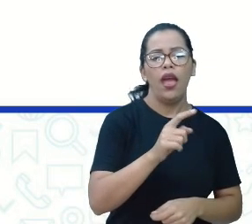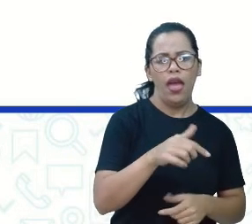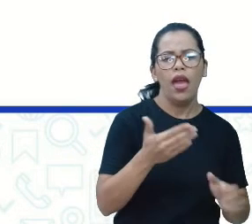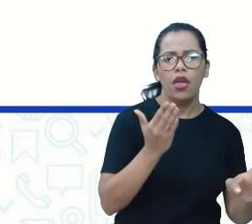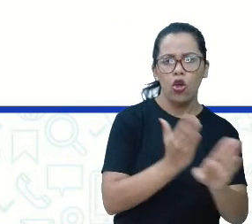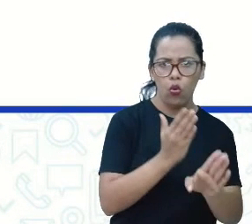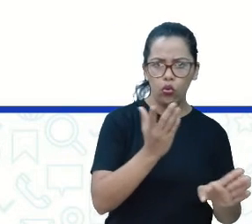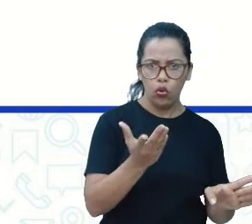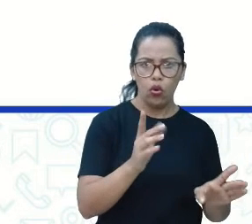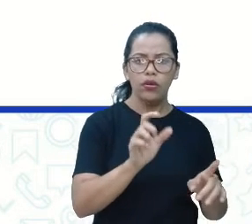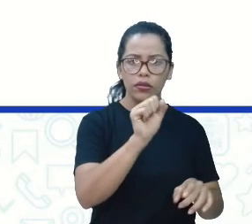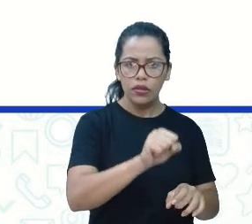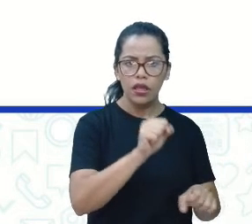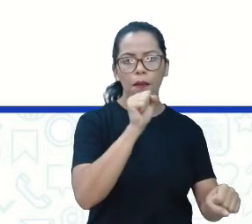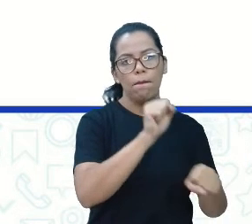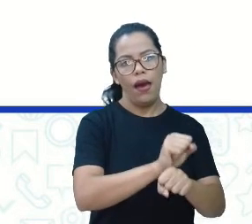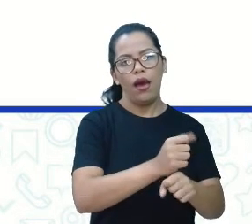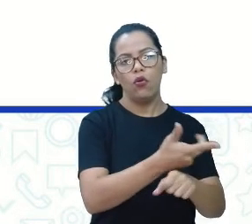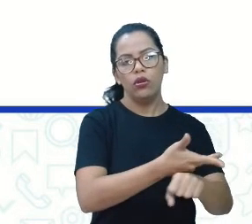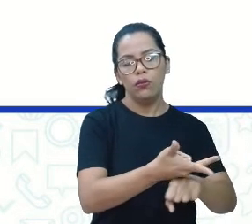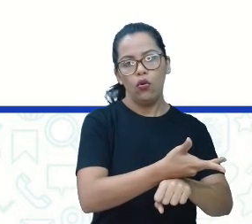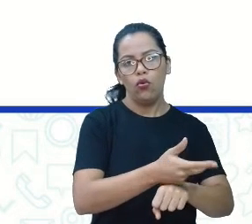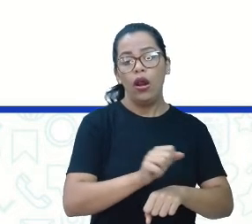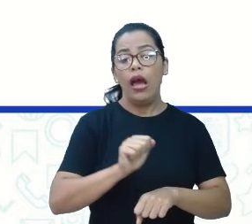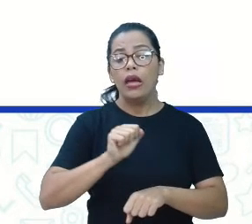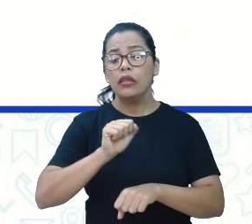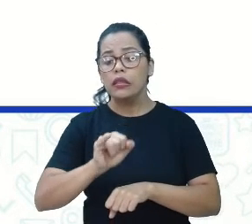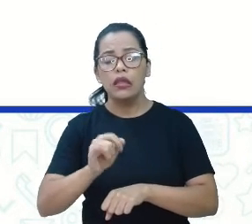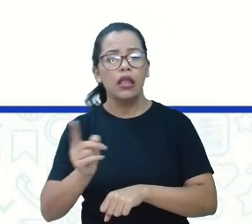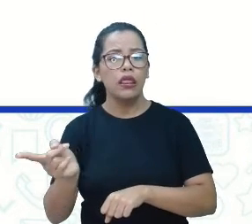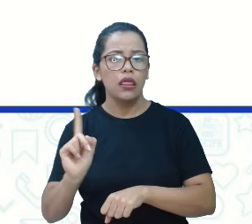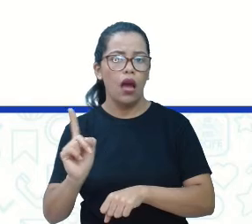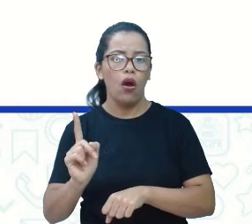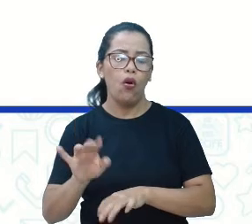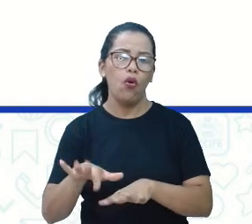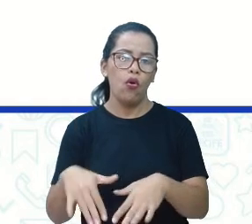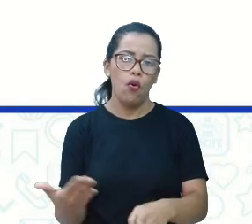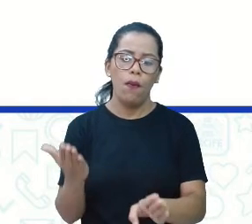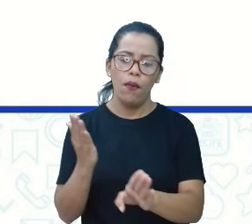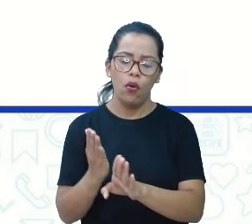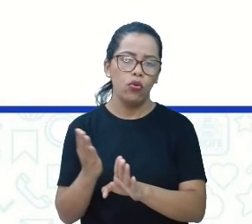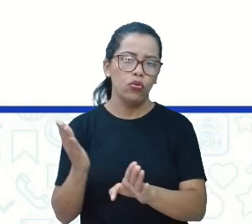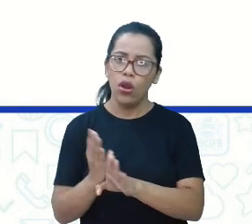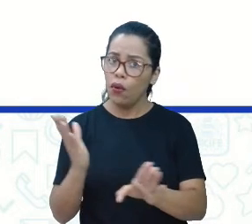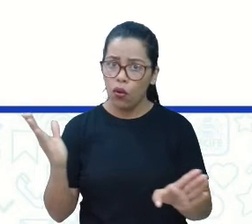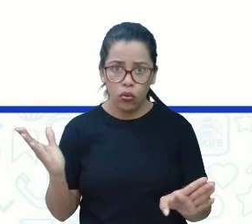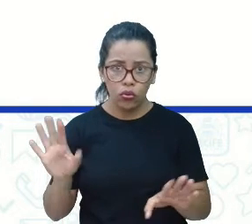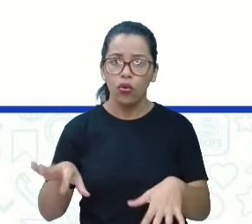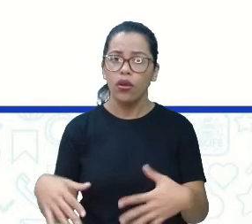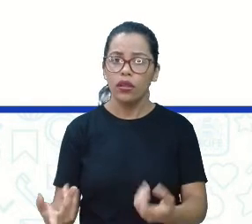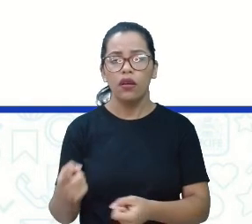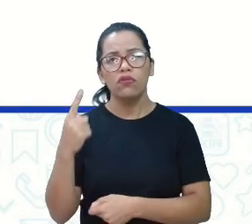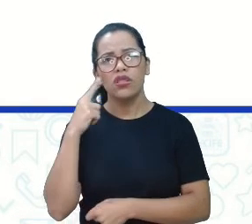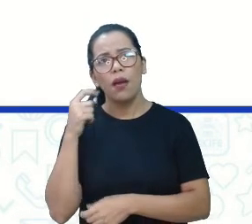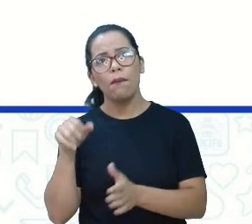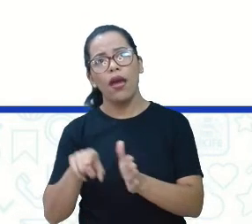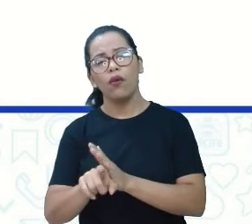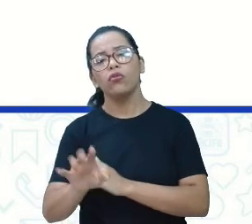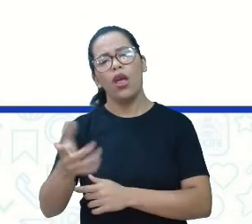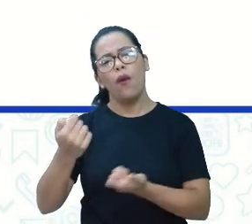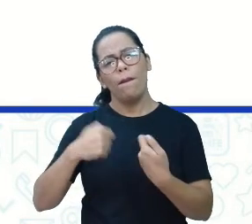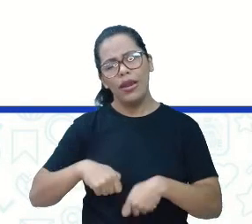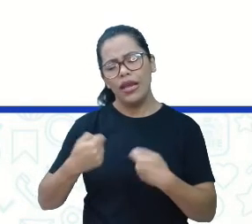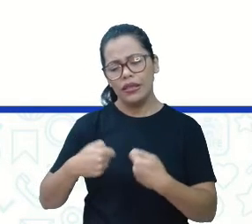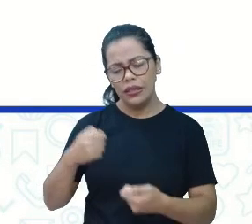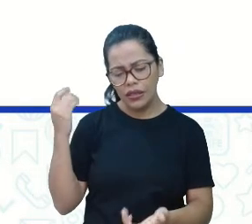de procurar. Se não, você precisa do objeto mesmo? Se você precisar, você volta à situação